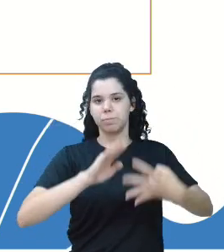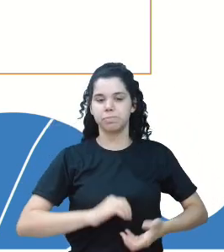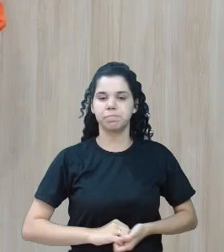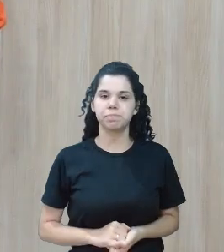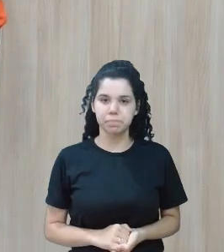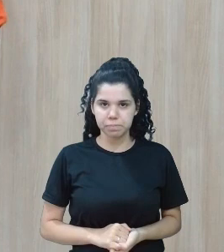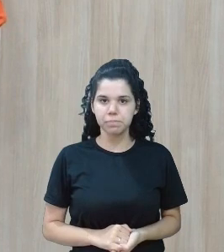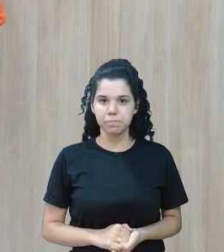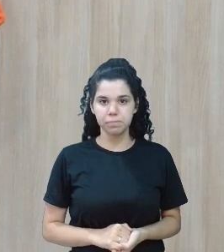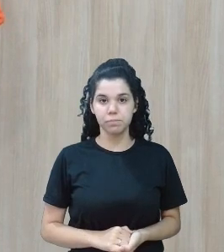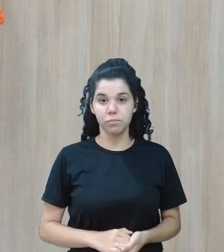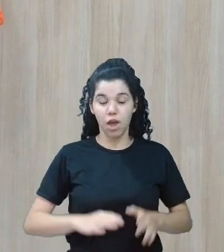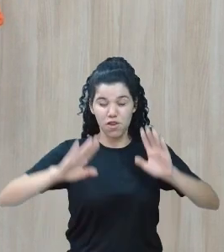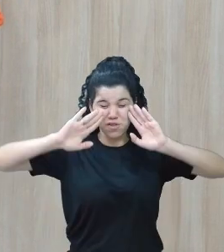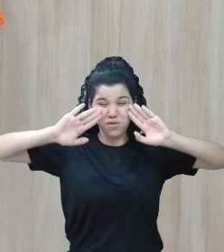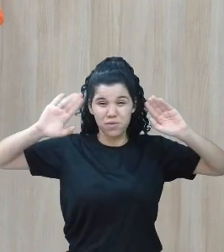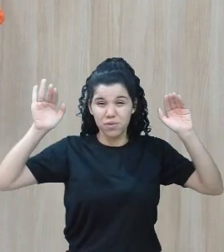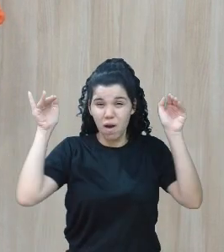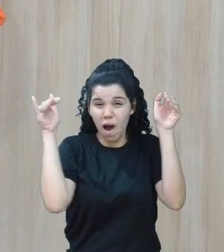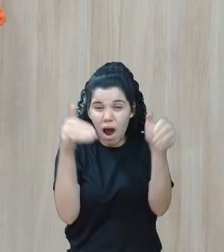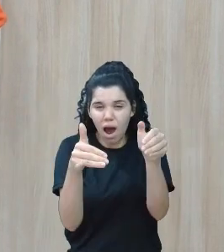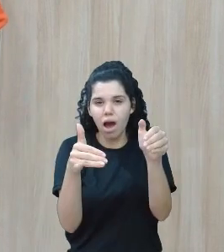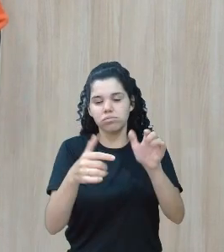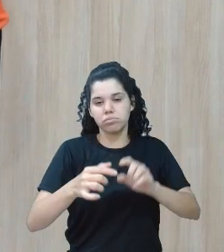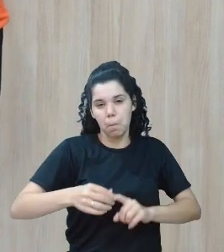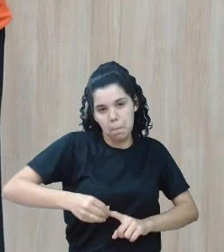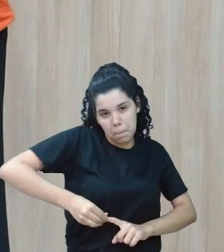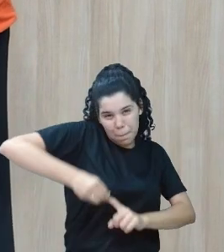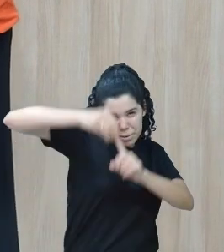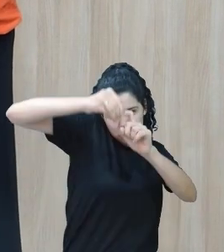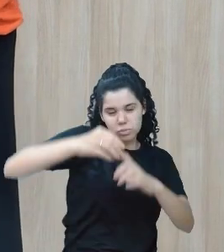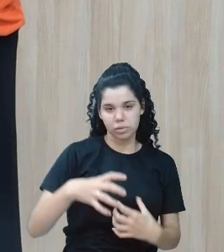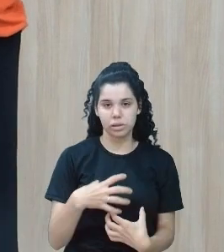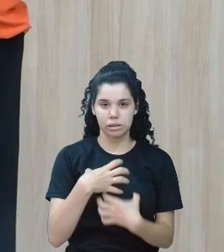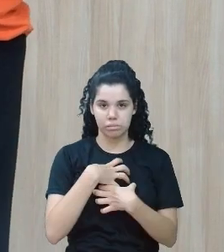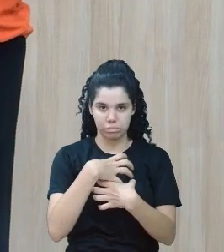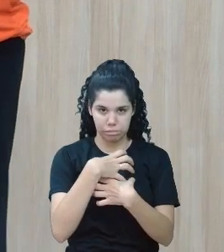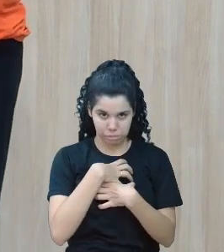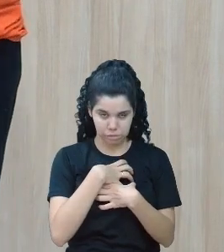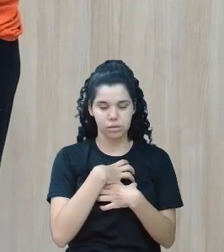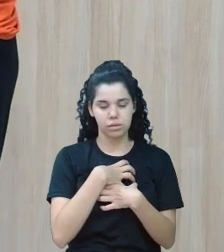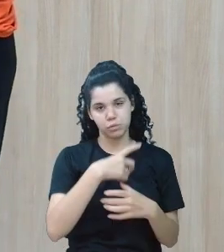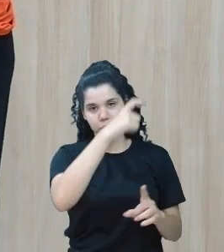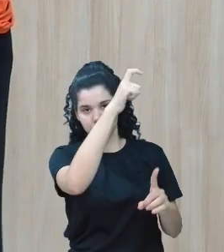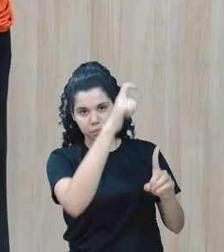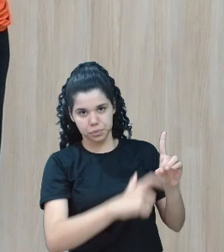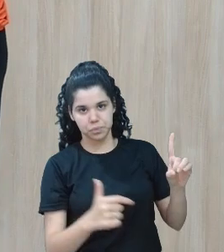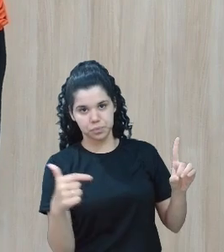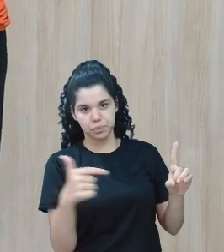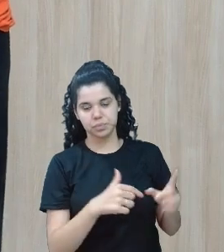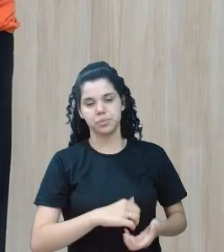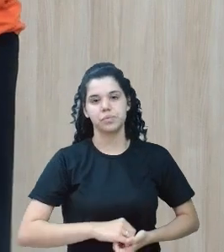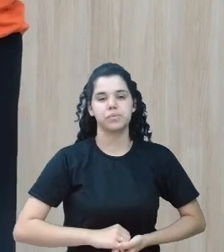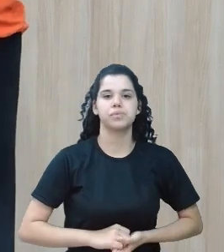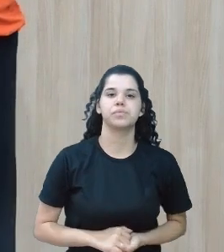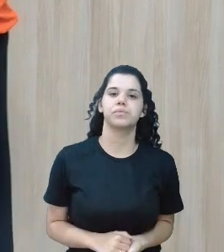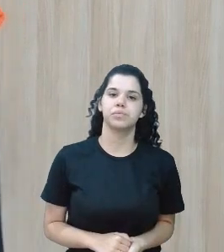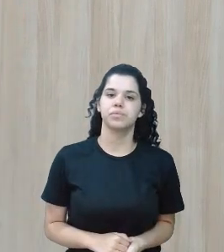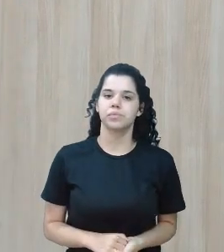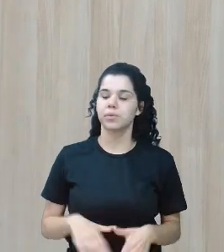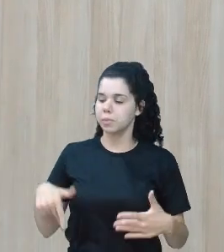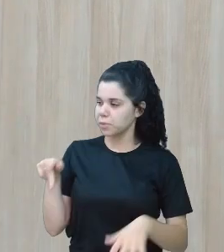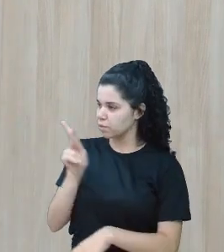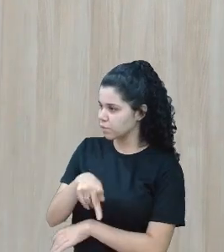É o que vai dar ênfase, é o que vai dar destaque ao que está sendo falado pela personagem.